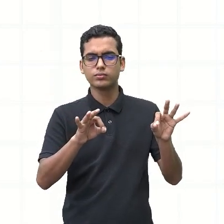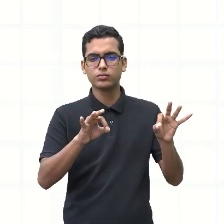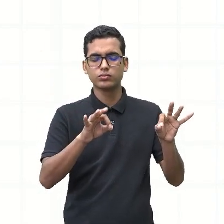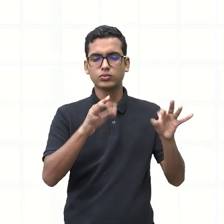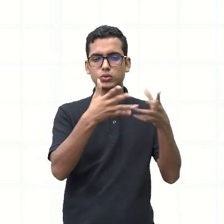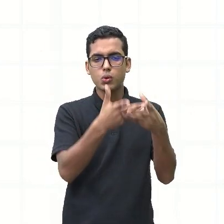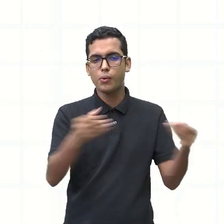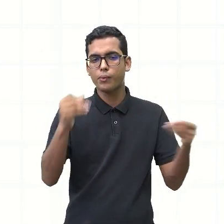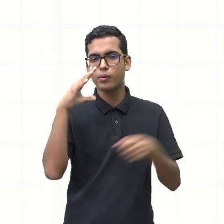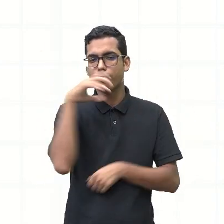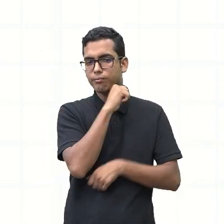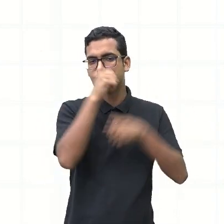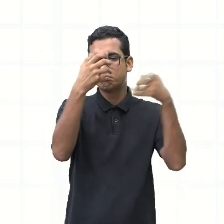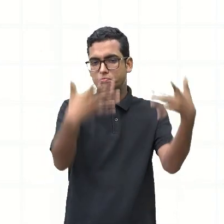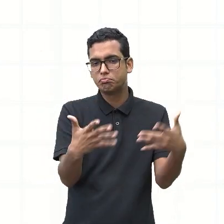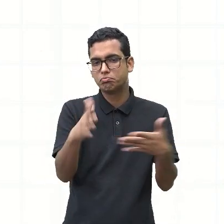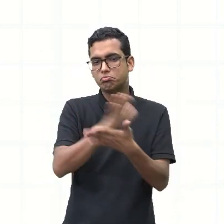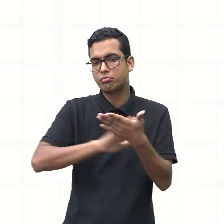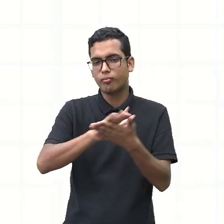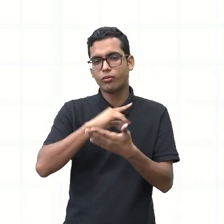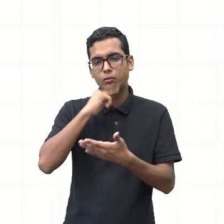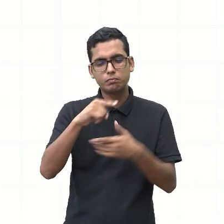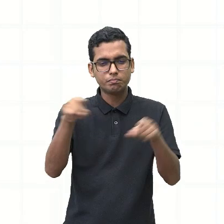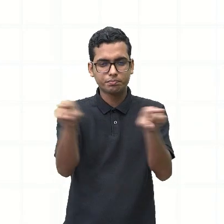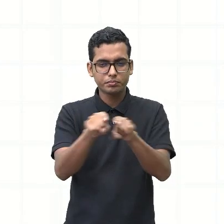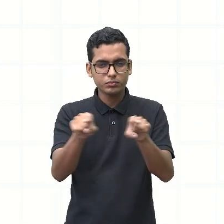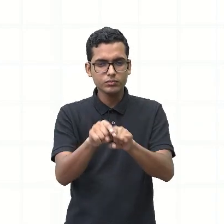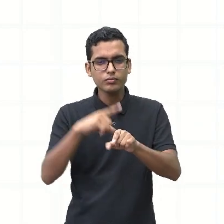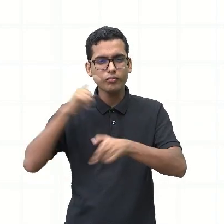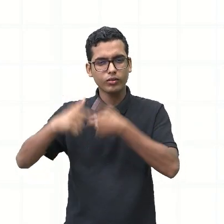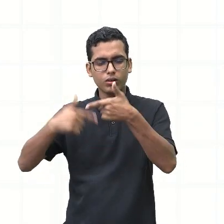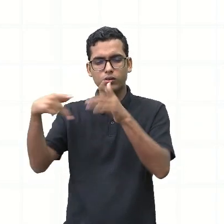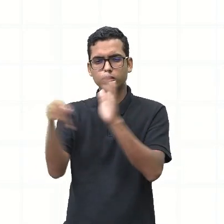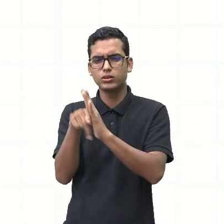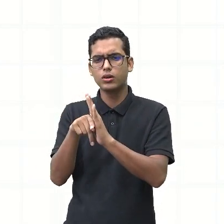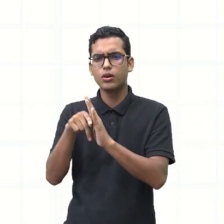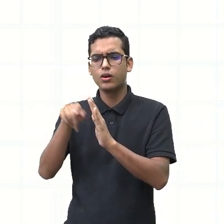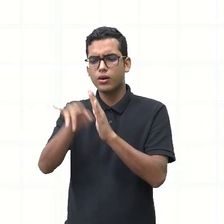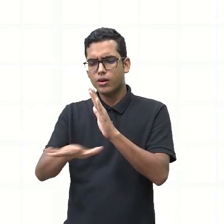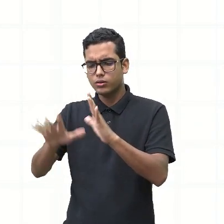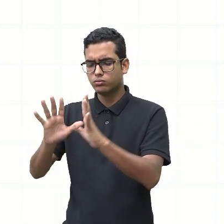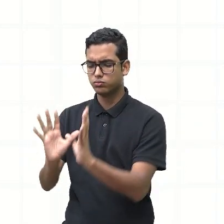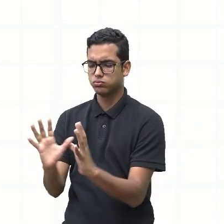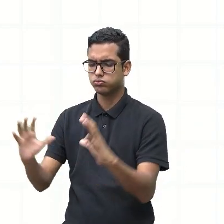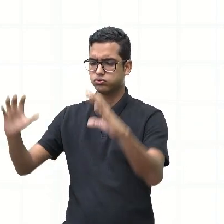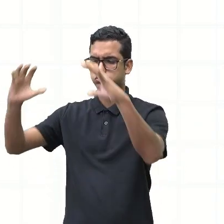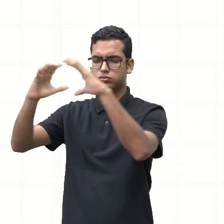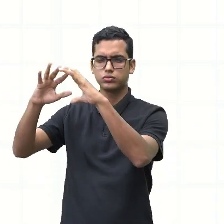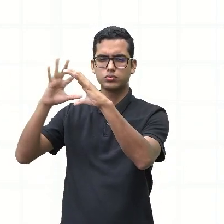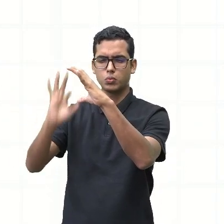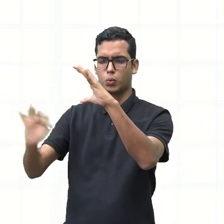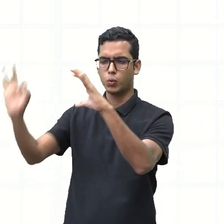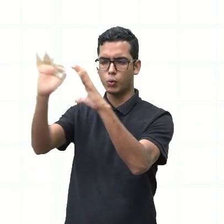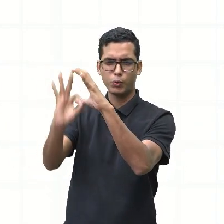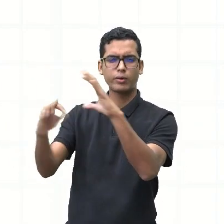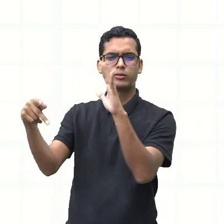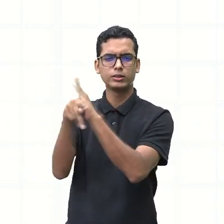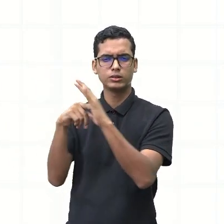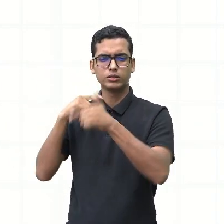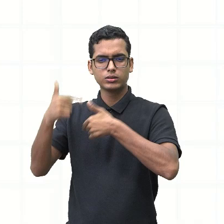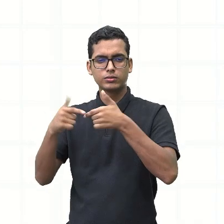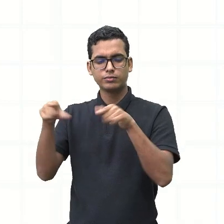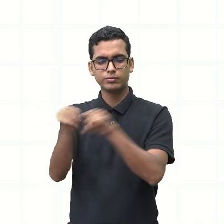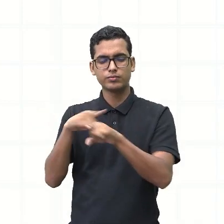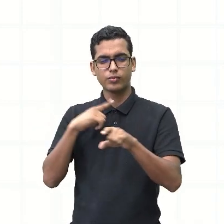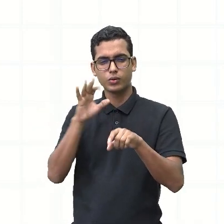abelhas operárias de suas colmeias, alarmando cientistas e agricultores em todo o mundo, porque as abelhas